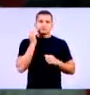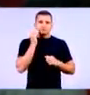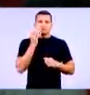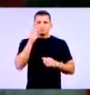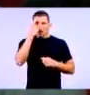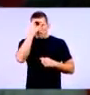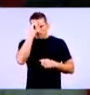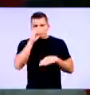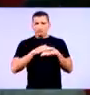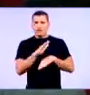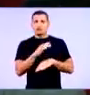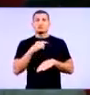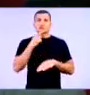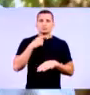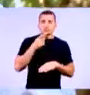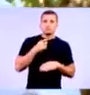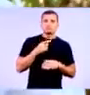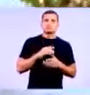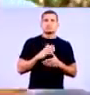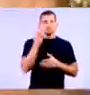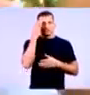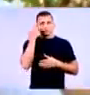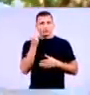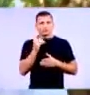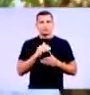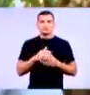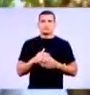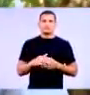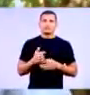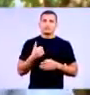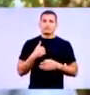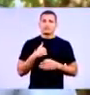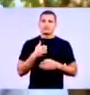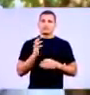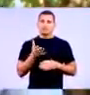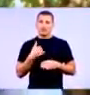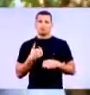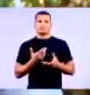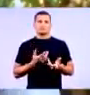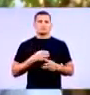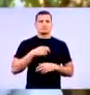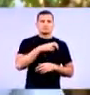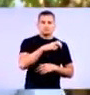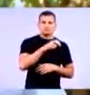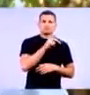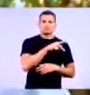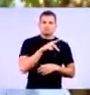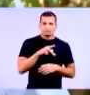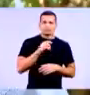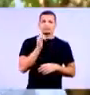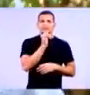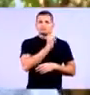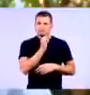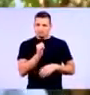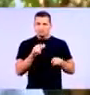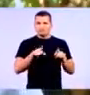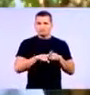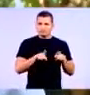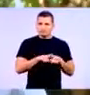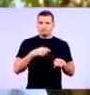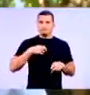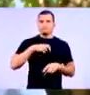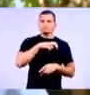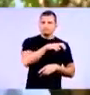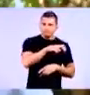saber mais, tirar a nossa dúvida. Eu já recorro aos professores, tem os tutores lá também, à distância. Eu